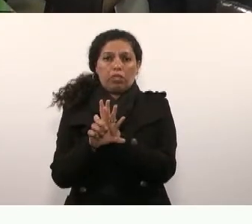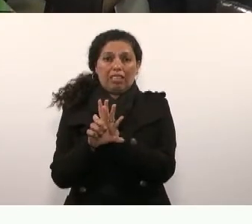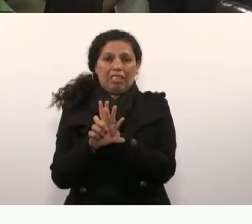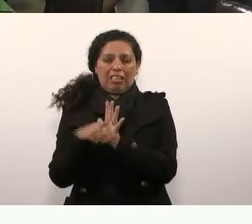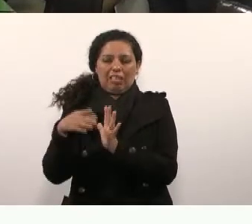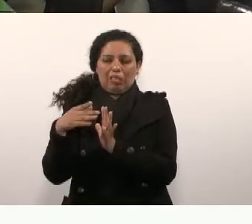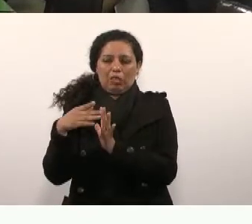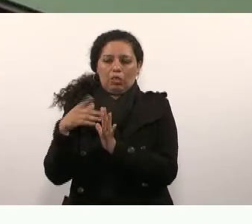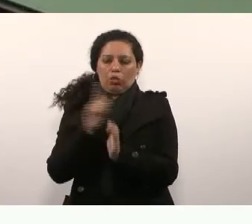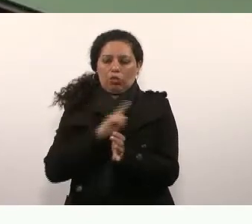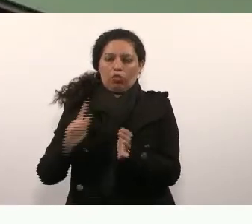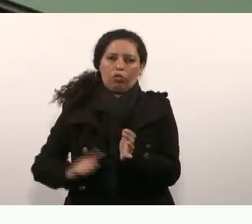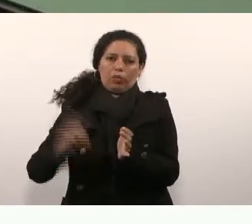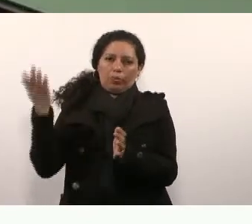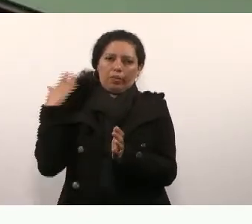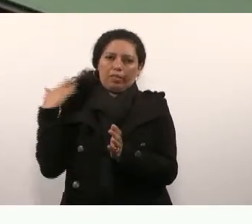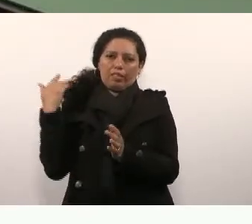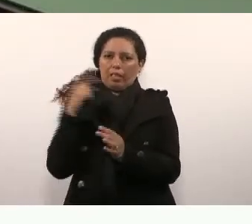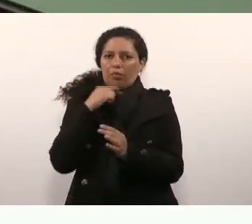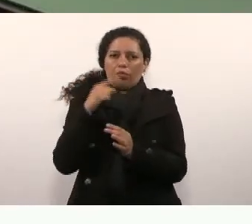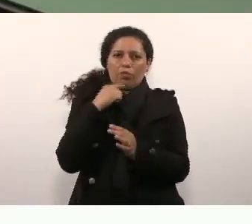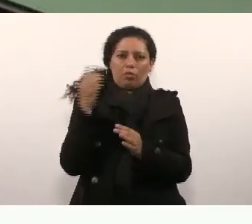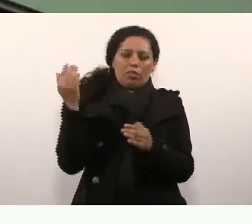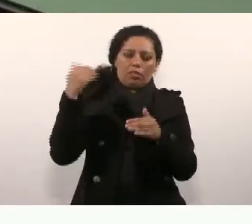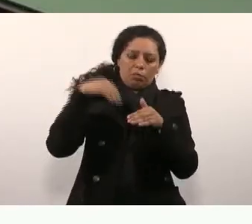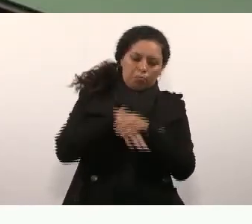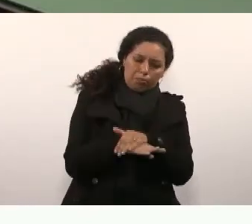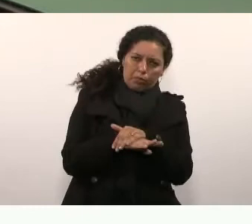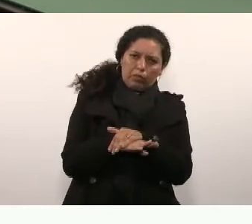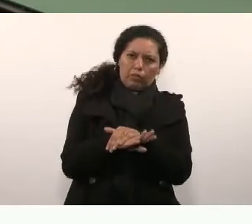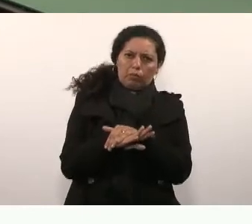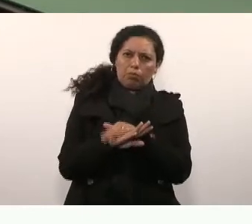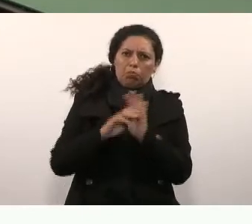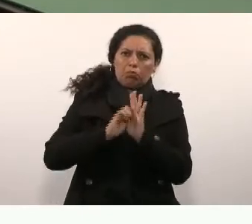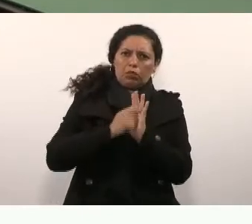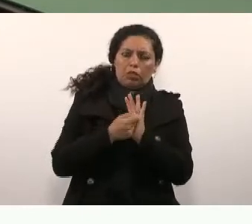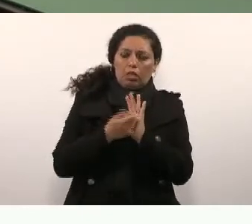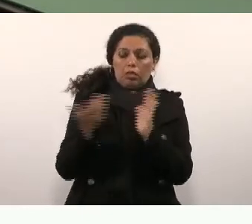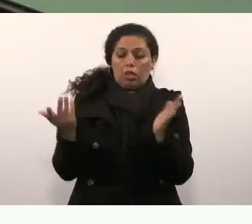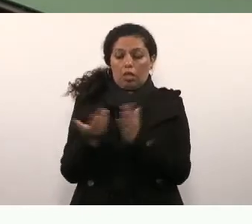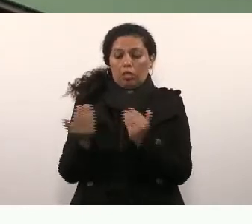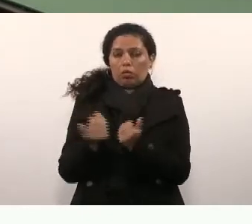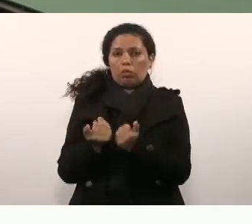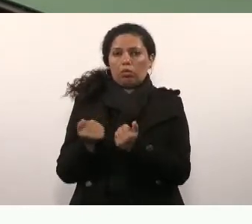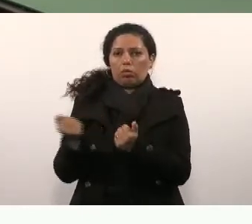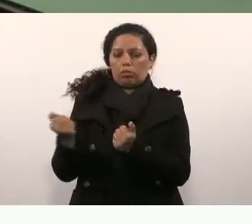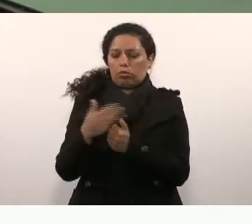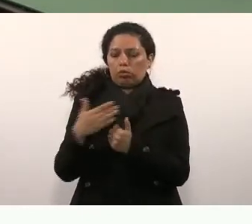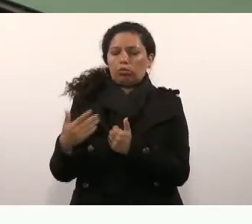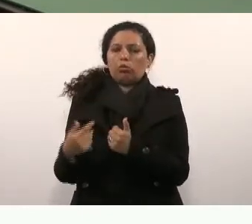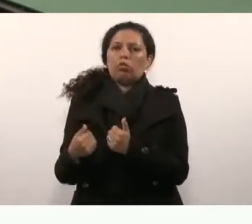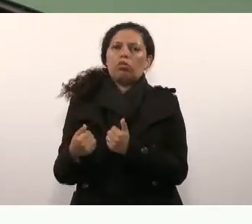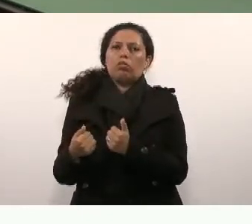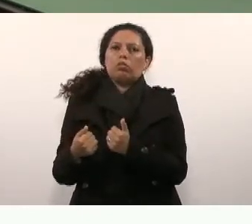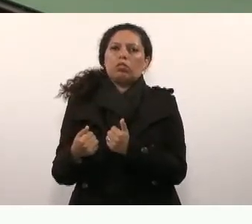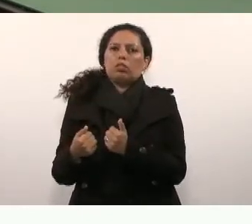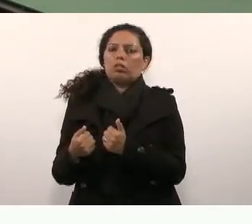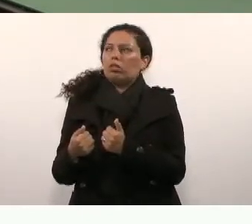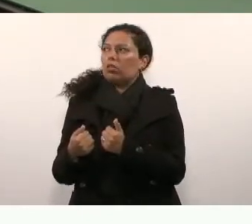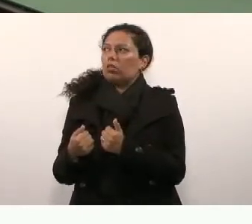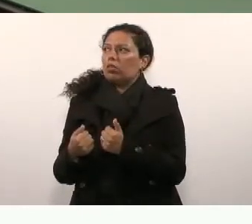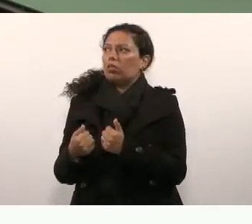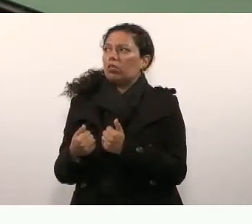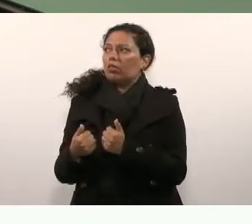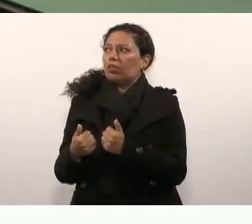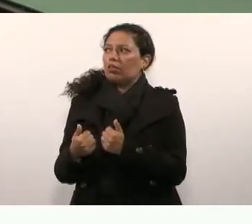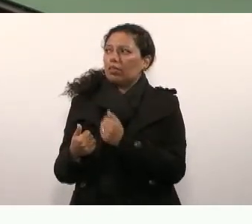prosperou, né? E acabou indo para o arquivo. E no início dessa legislatura, ele foi desarquivado. 15?